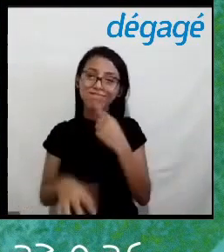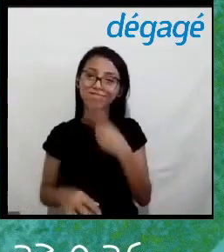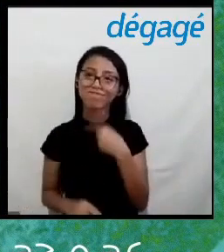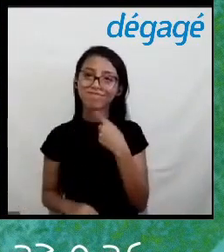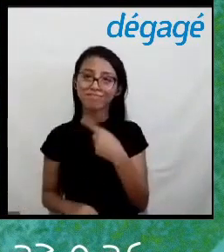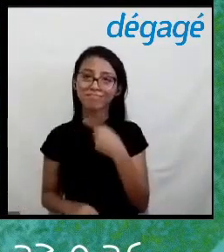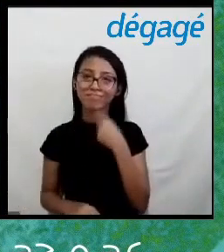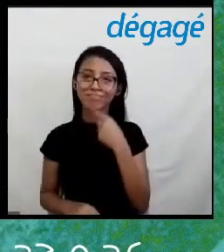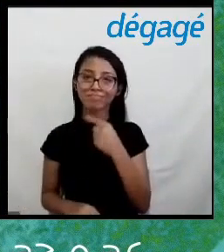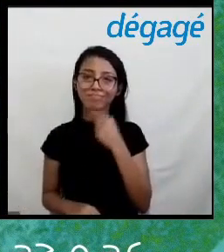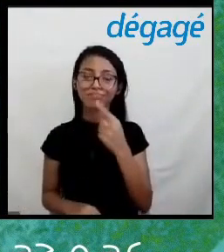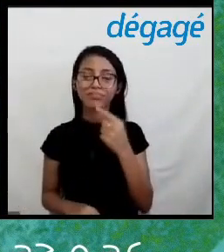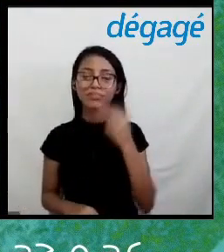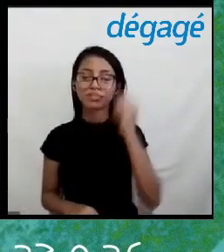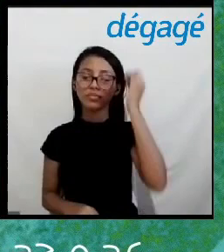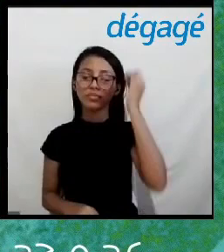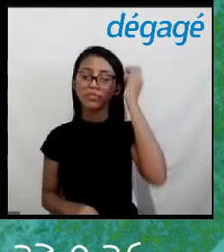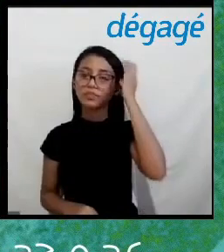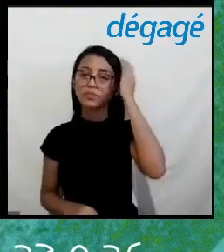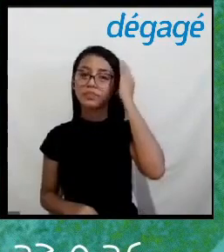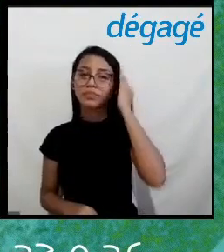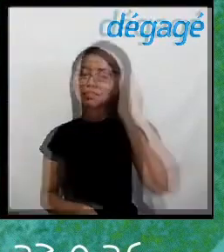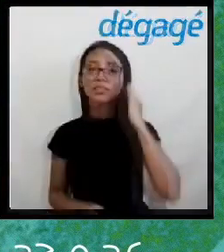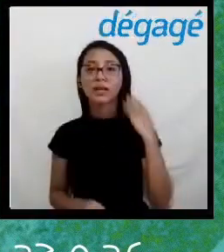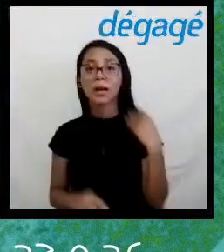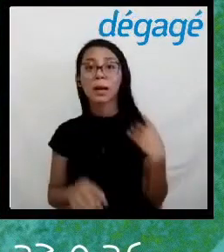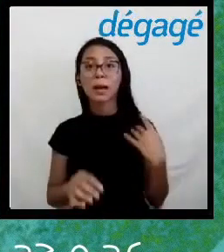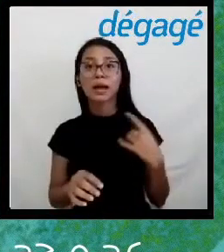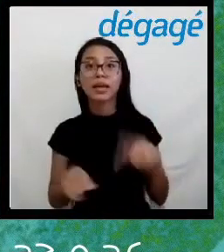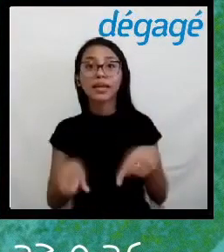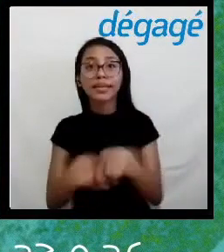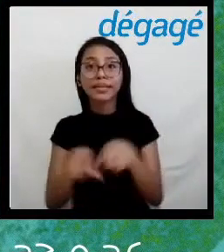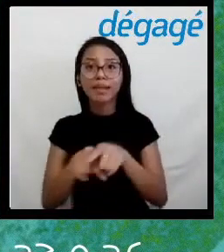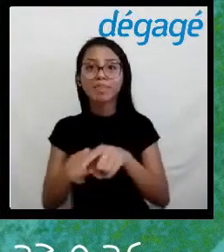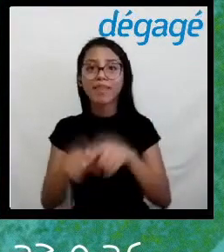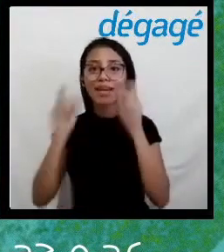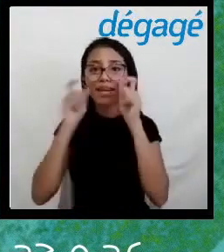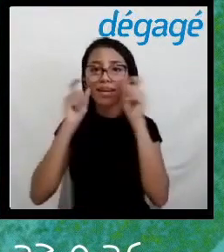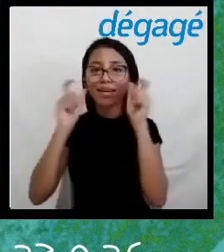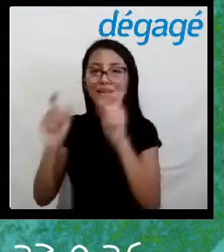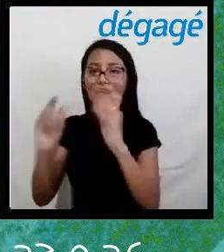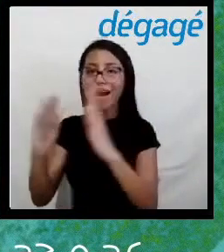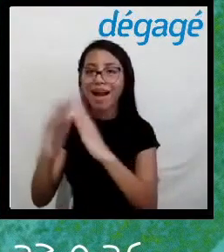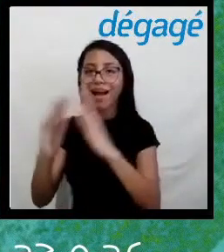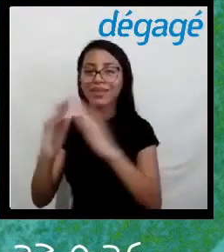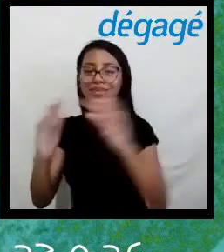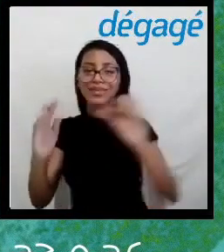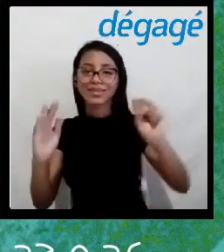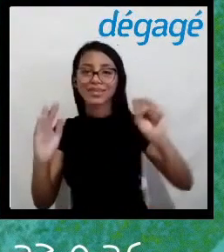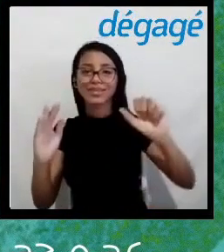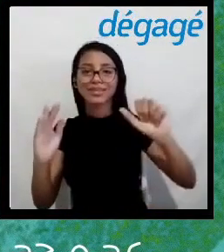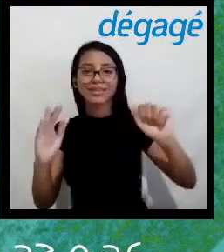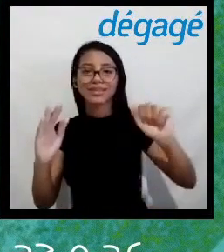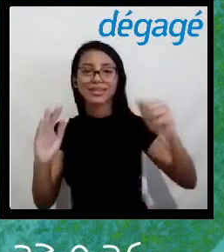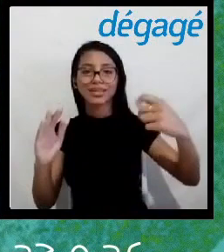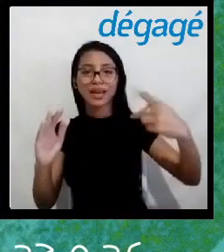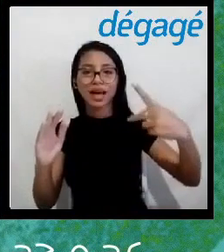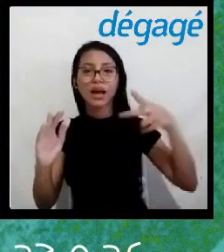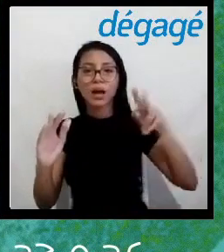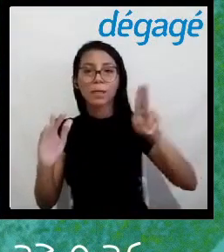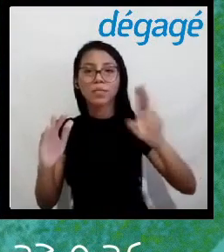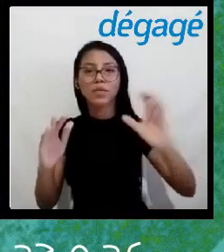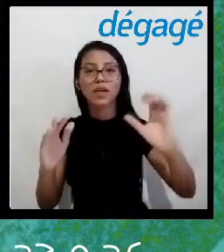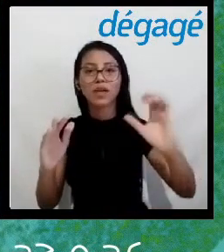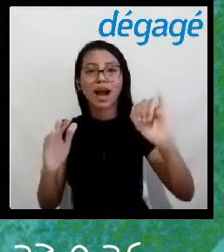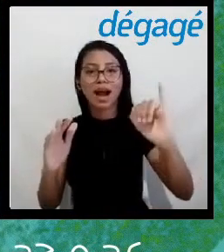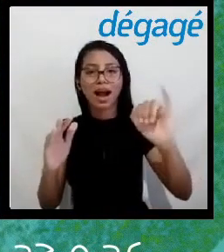E também fiquei muito interessado na Casa Sapucaia, depois que pergunta sobre isso também. E gostei muito também da fala do